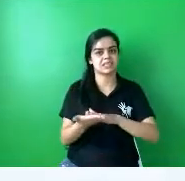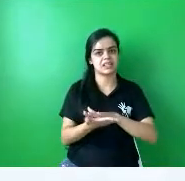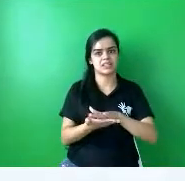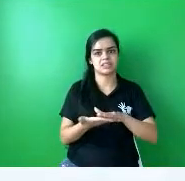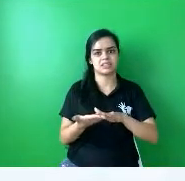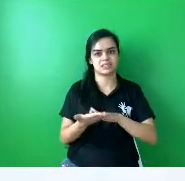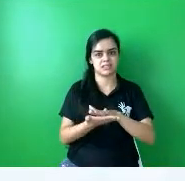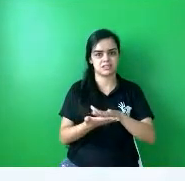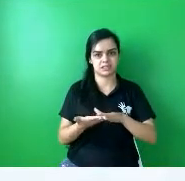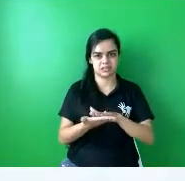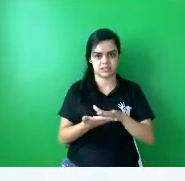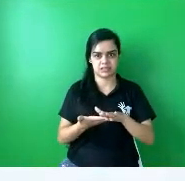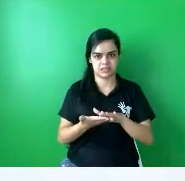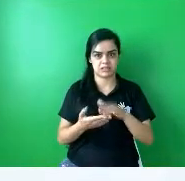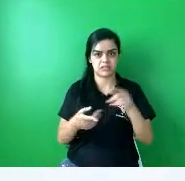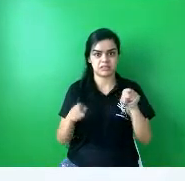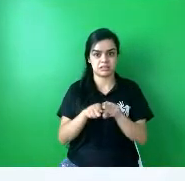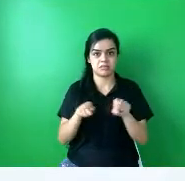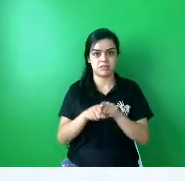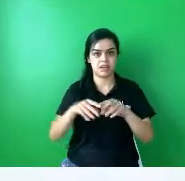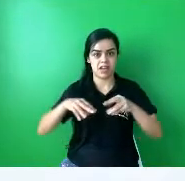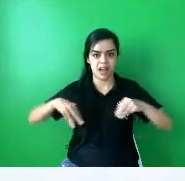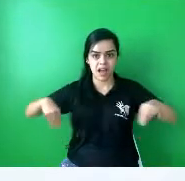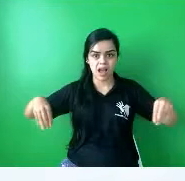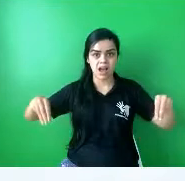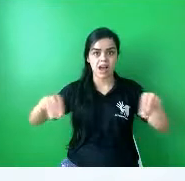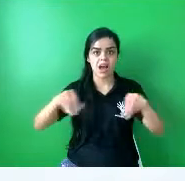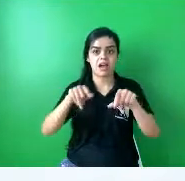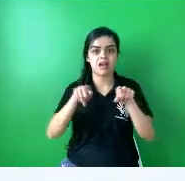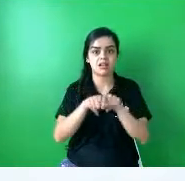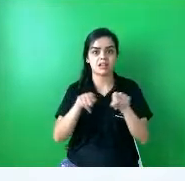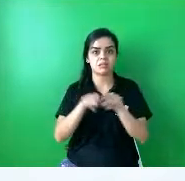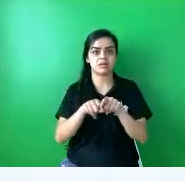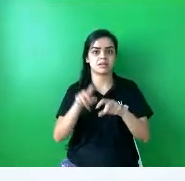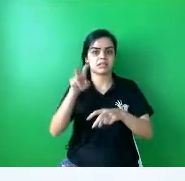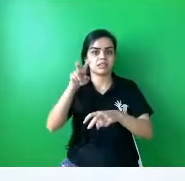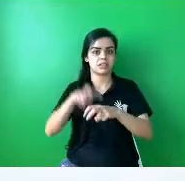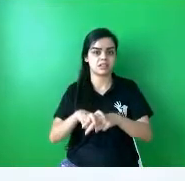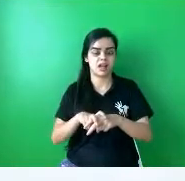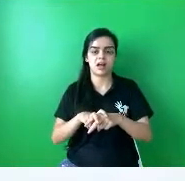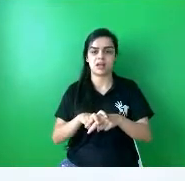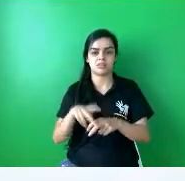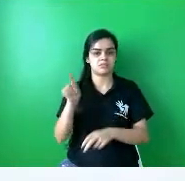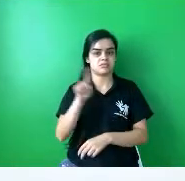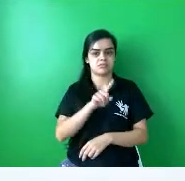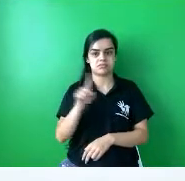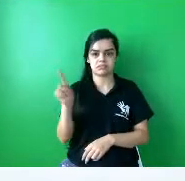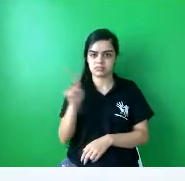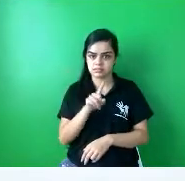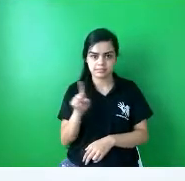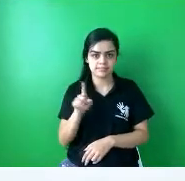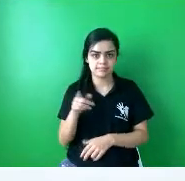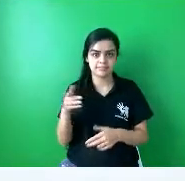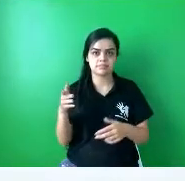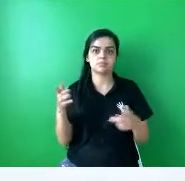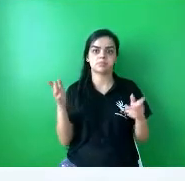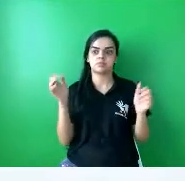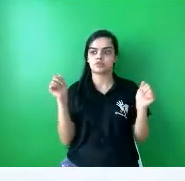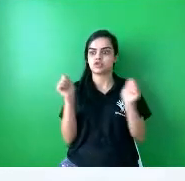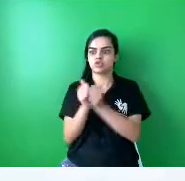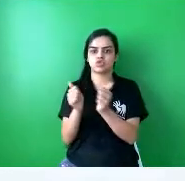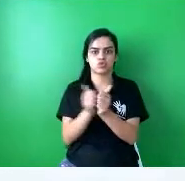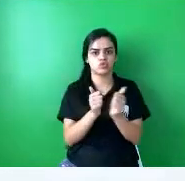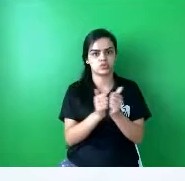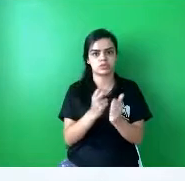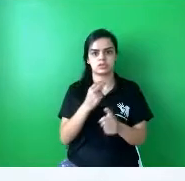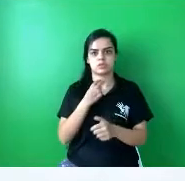e sair. A areia é considerada, ficar sentado ali em cadeira é considerado aglomeração.